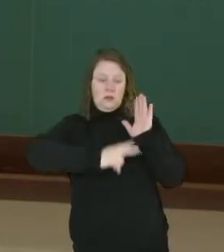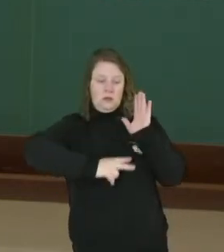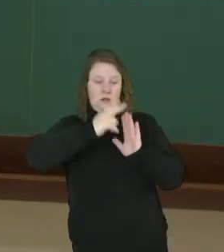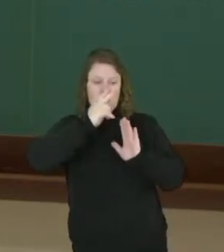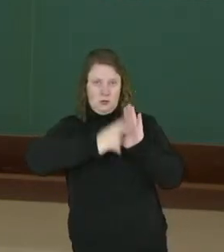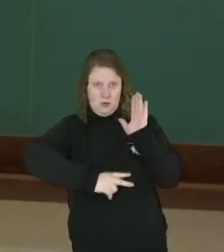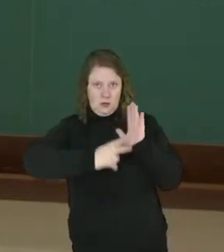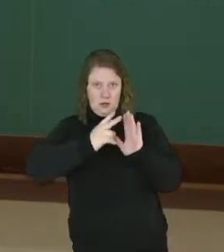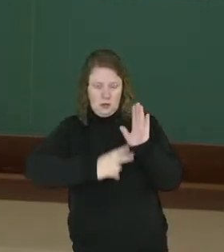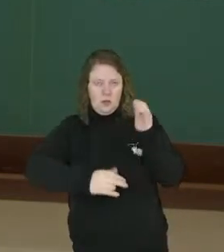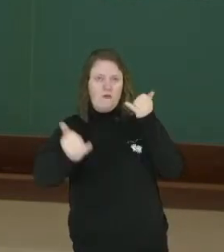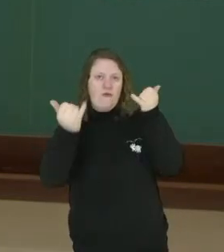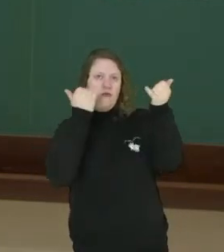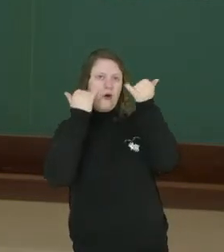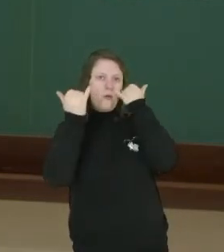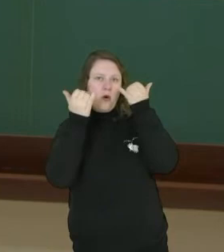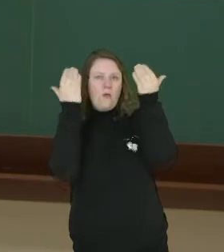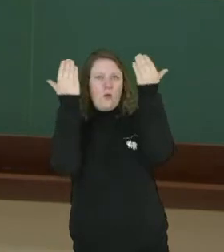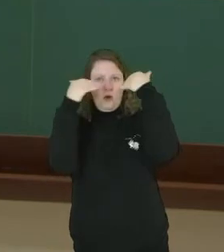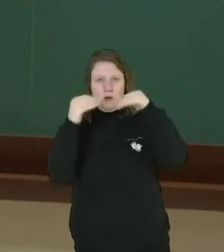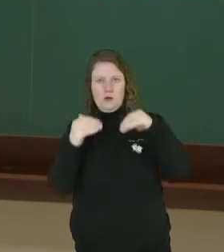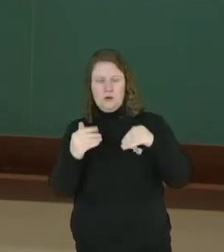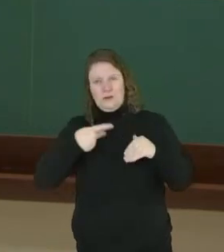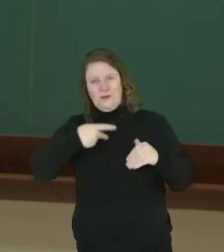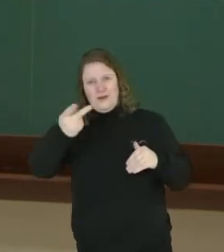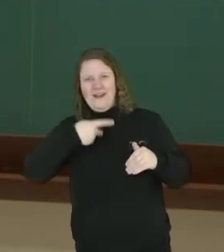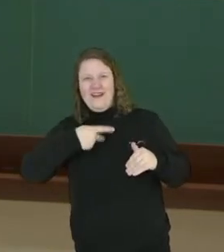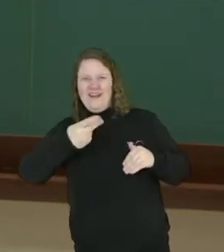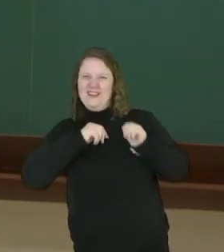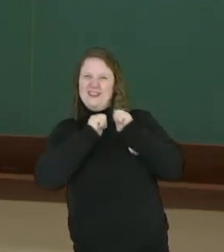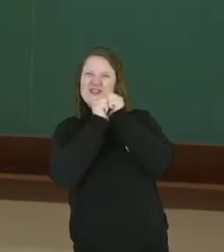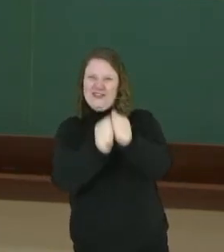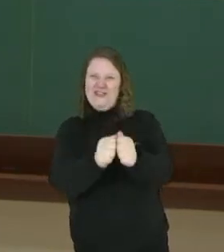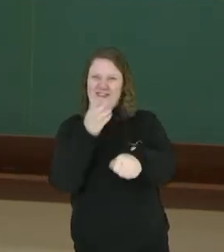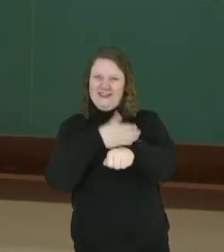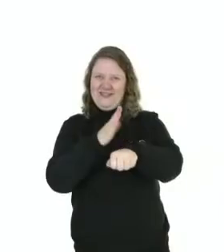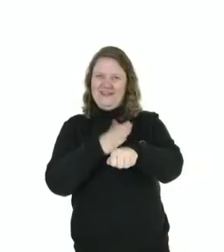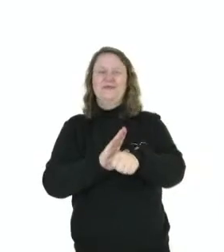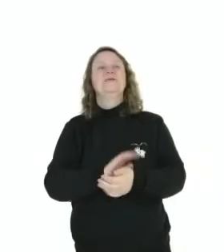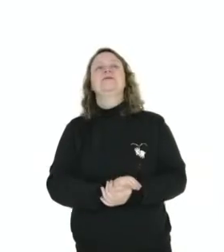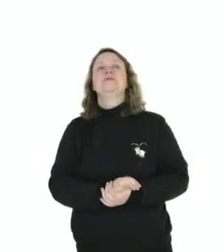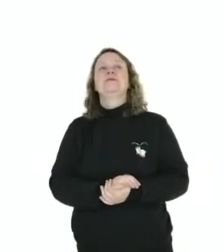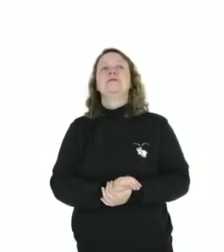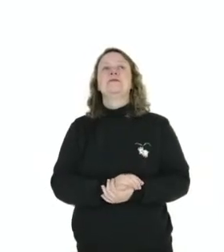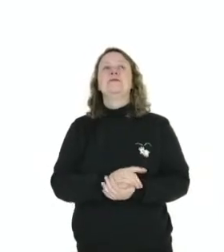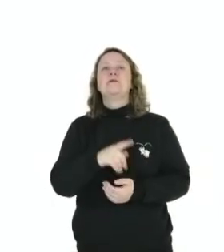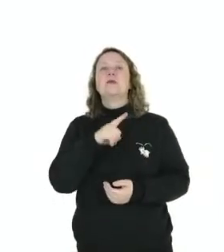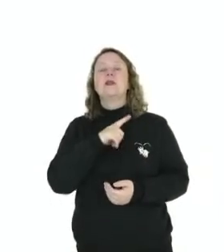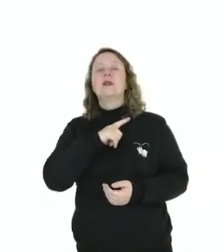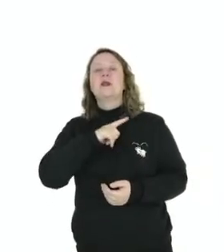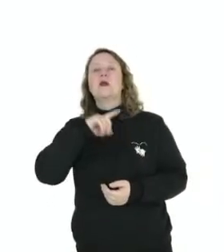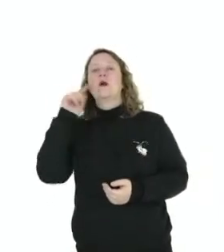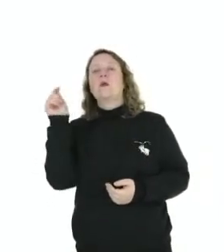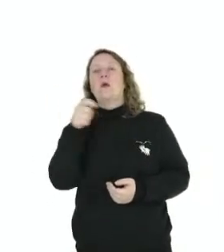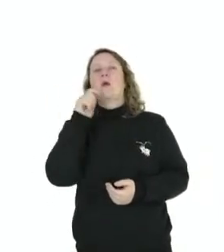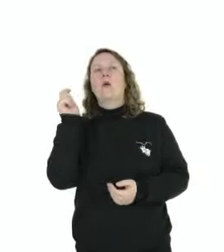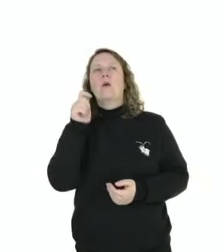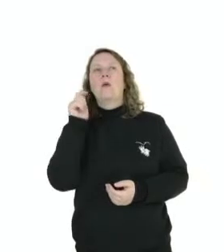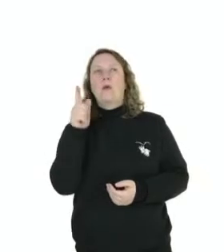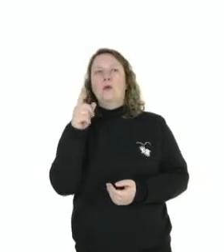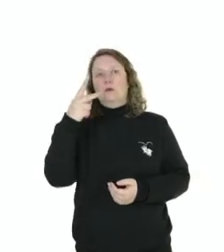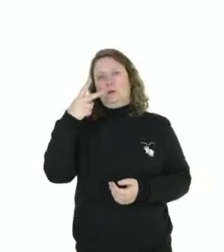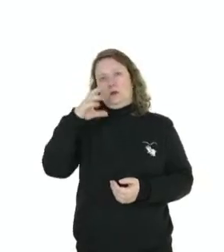tirem as informações que eu vou resolver junto com vocês daqui a pouquinho, tá? Então veja aqui, ó, um dardo de 0,2 kg